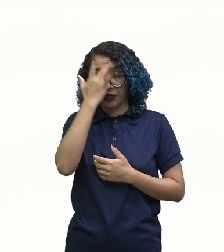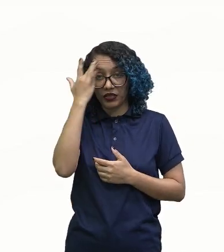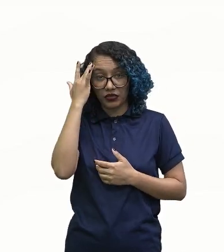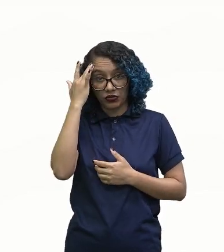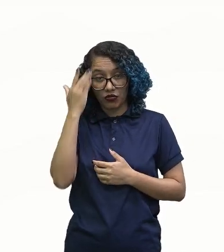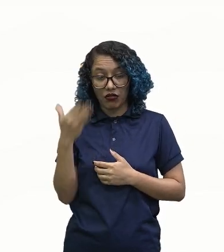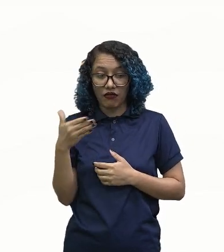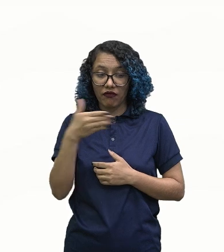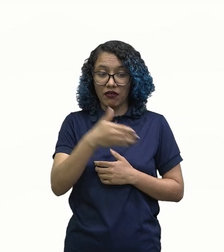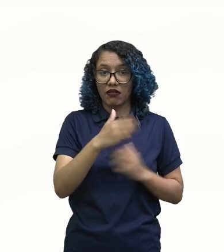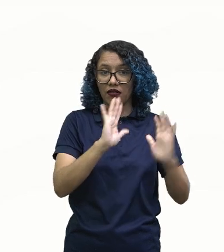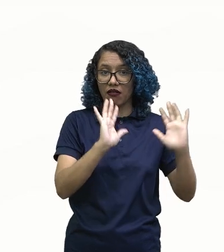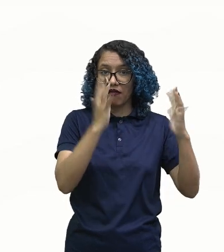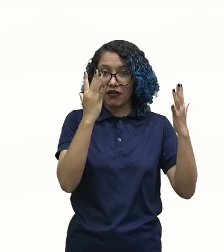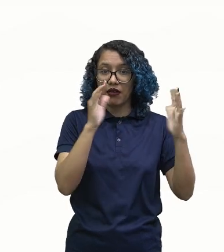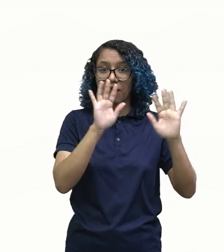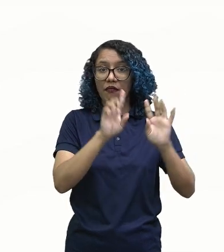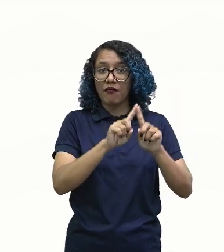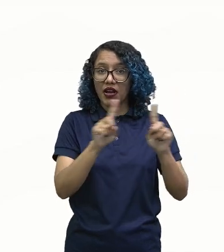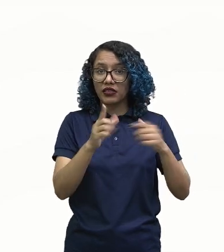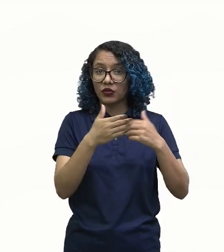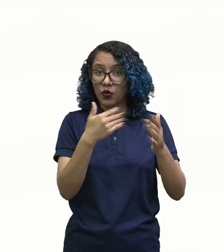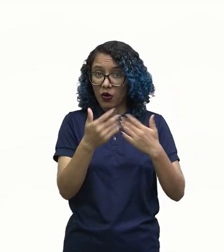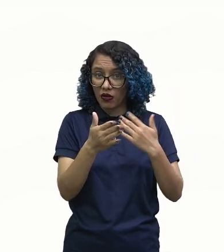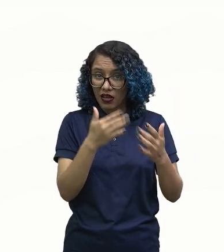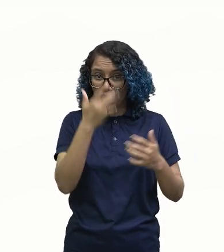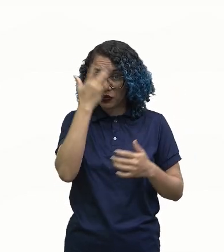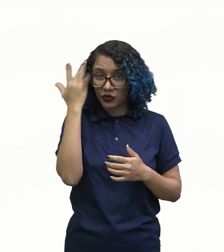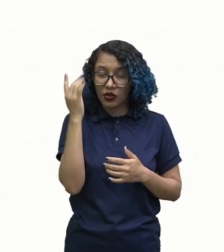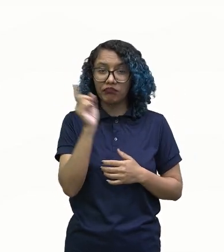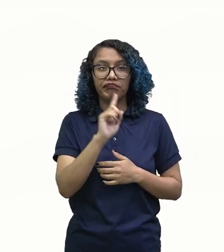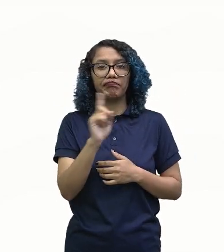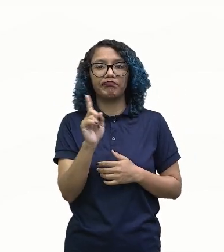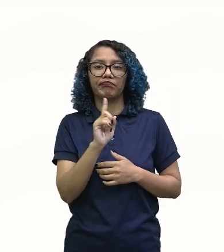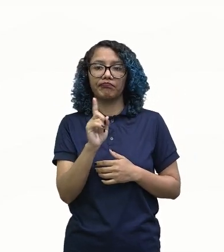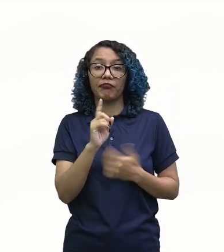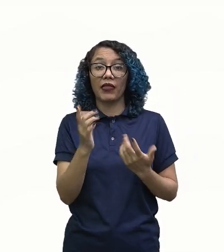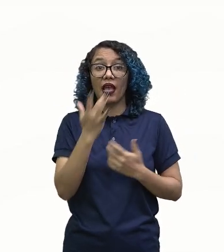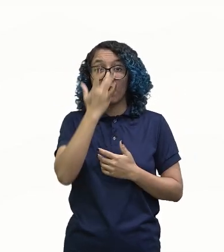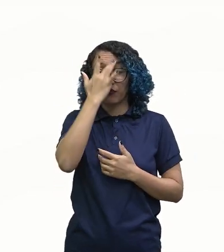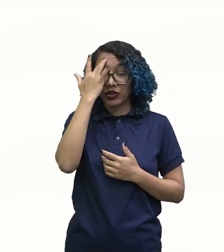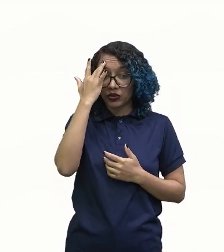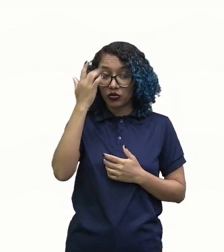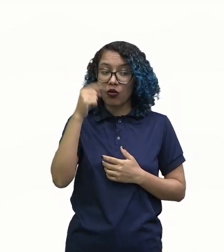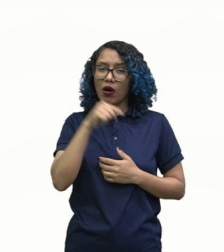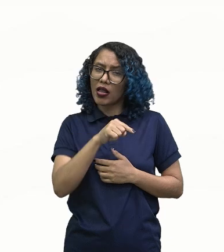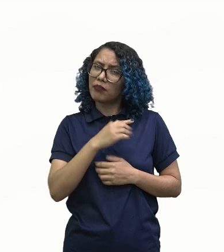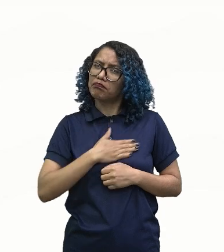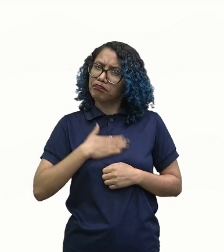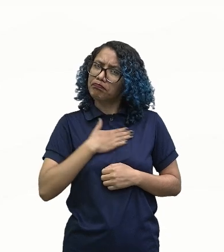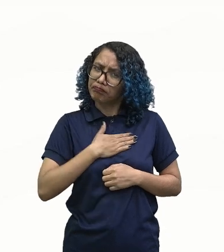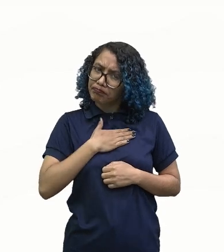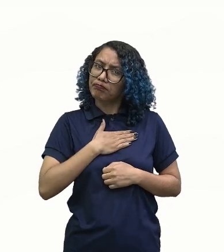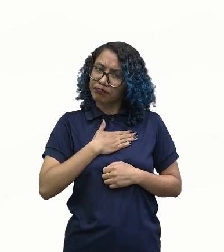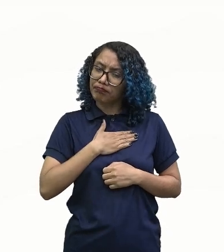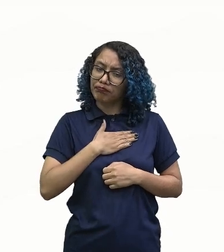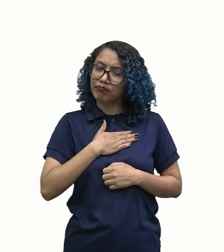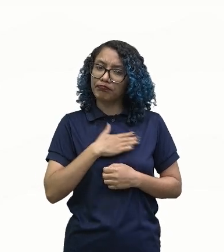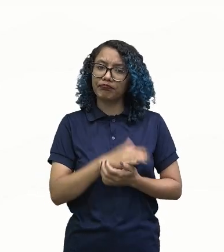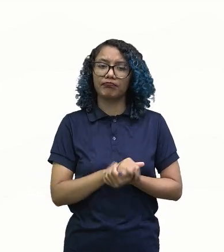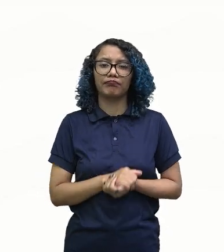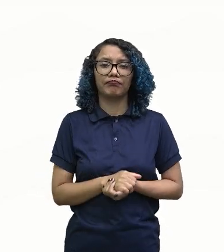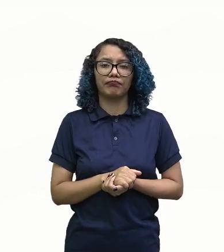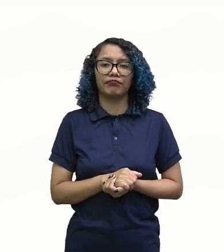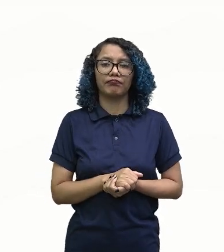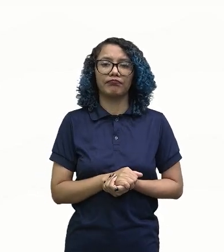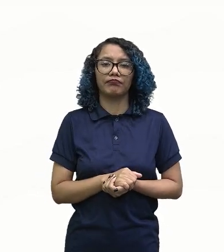mas não é qualquer pessoa. É a pessoa com quem ela simpatizou. A preposição